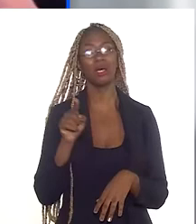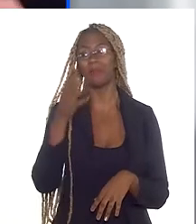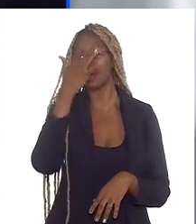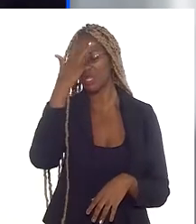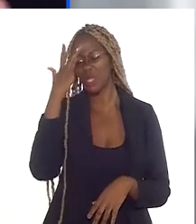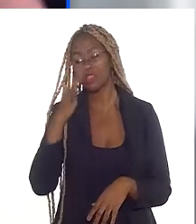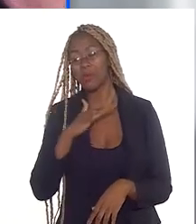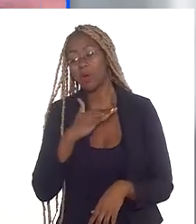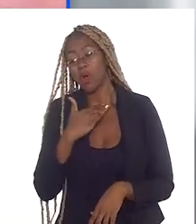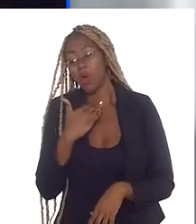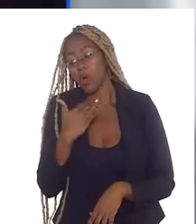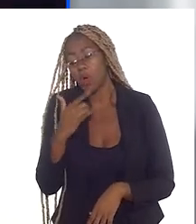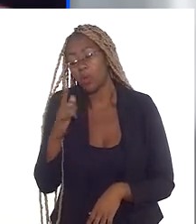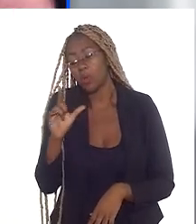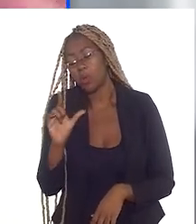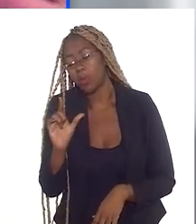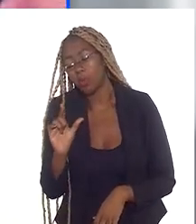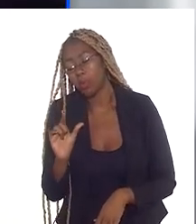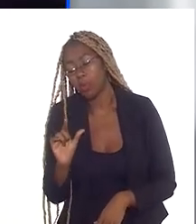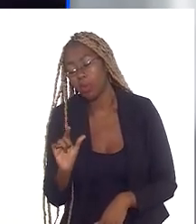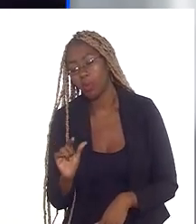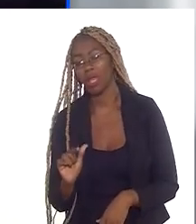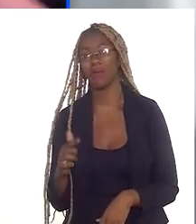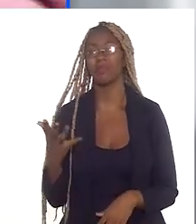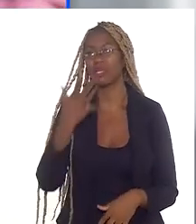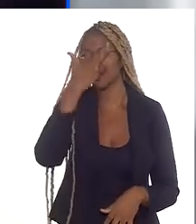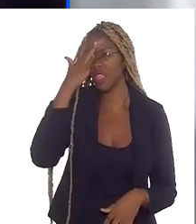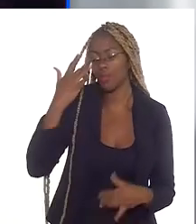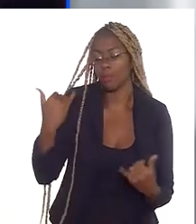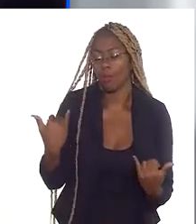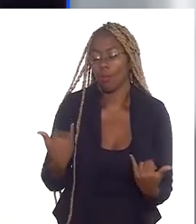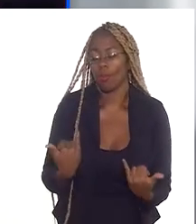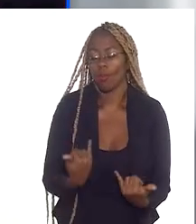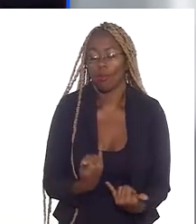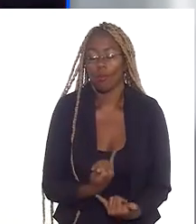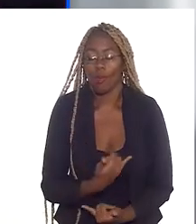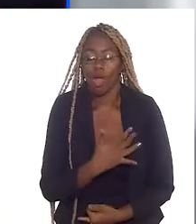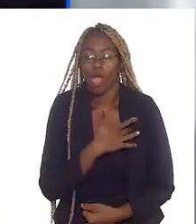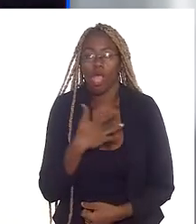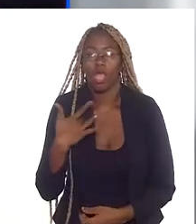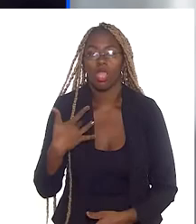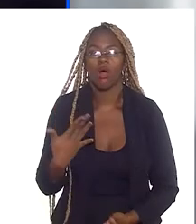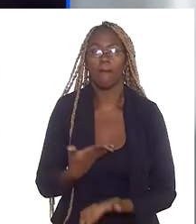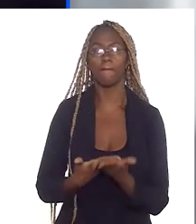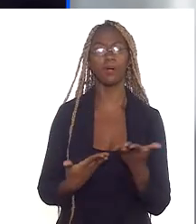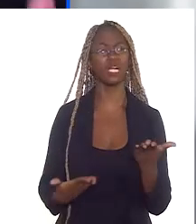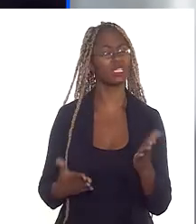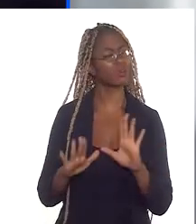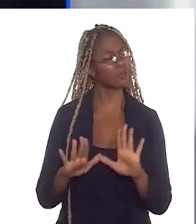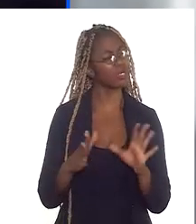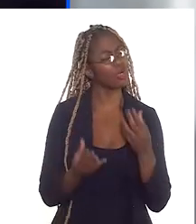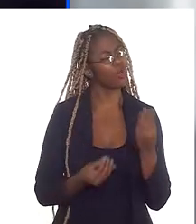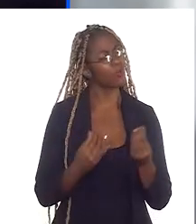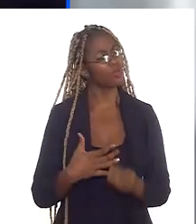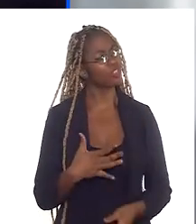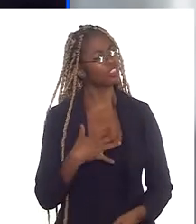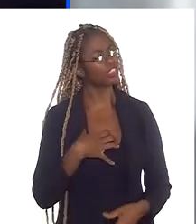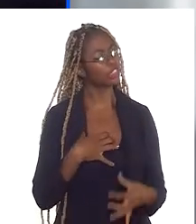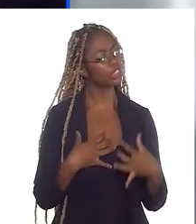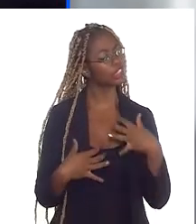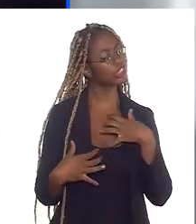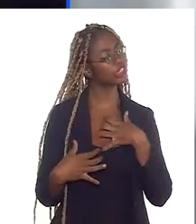doença a pessoa está definhando Ela ta emagrecendo tá perdendo saúde né e quais são os sintomas